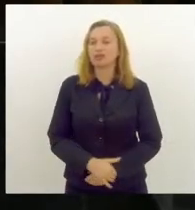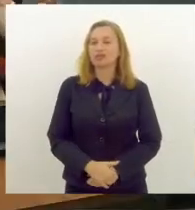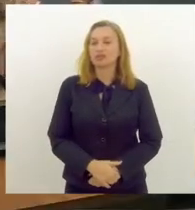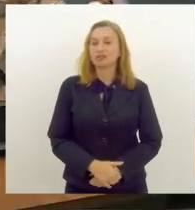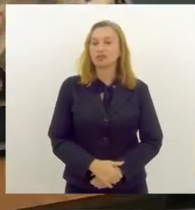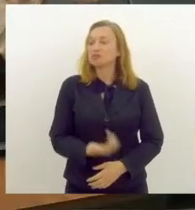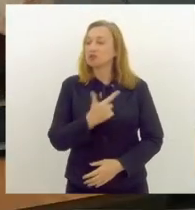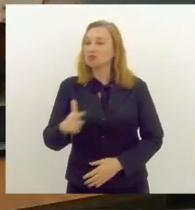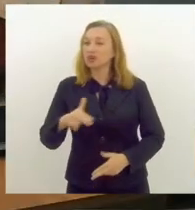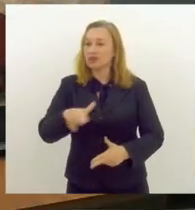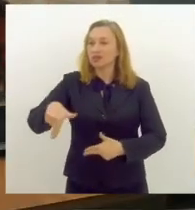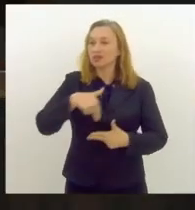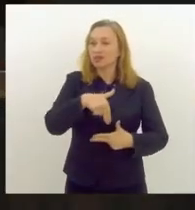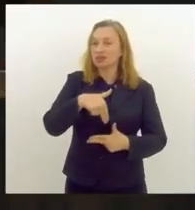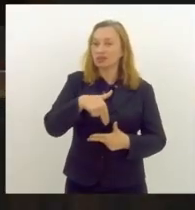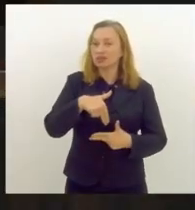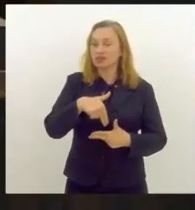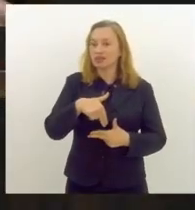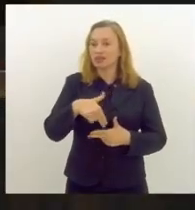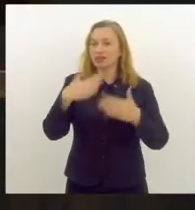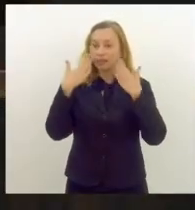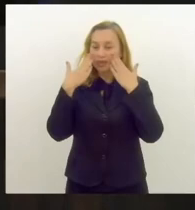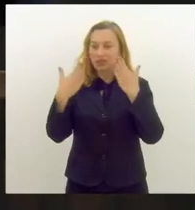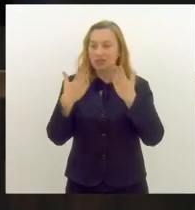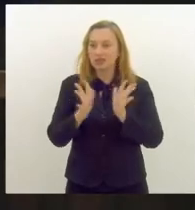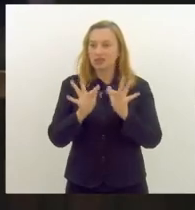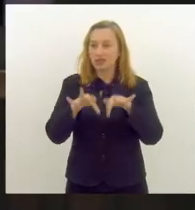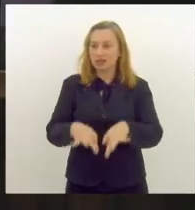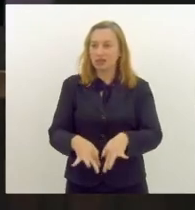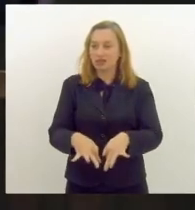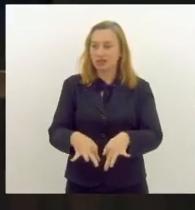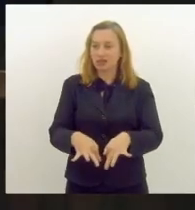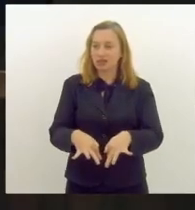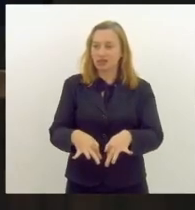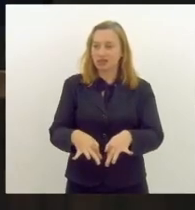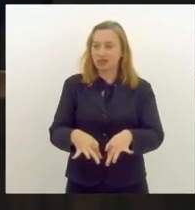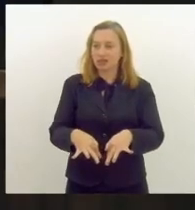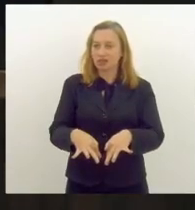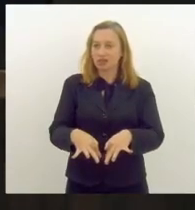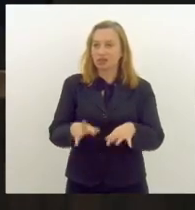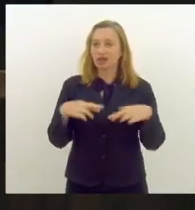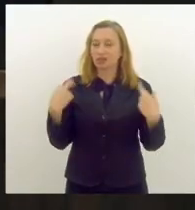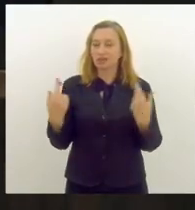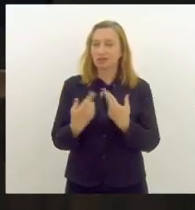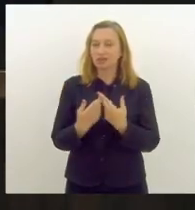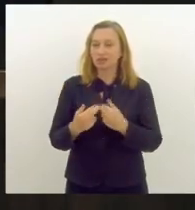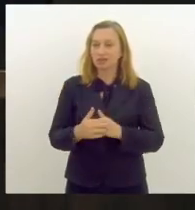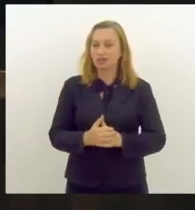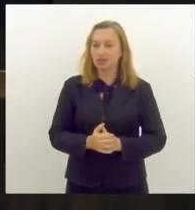Não havendo mais oradores inscritos, a presidência declara encerrada a presente sessão.